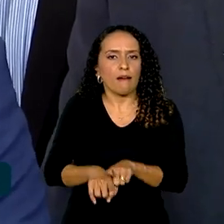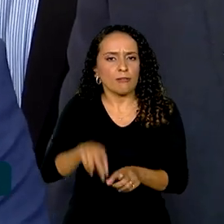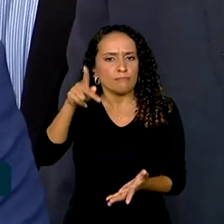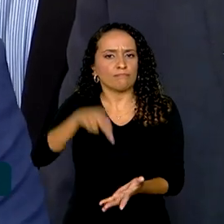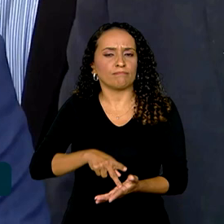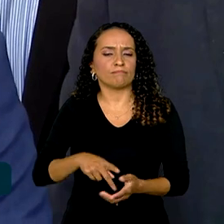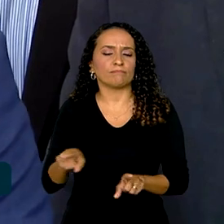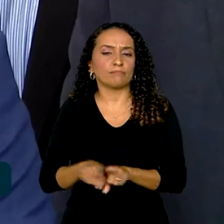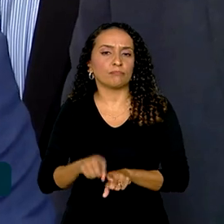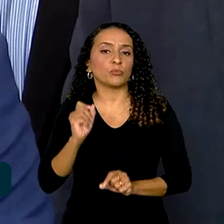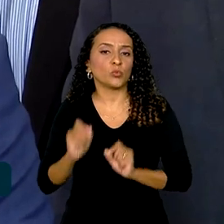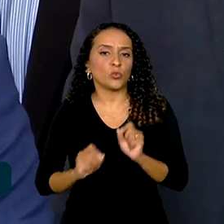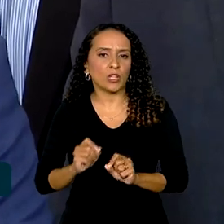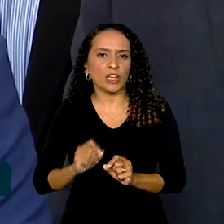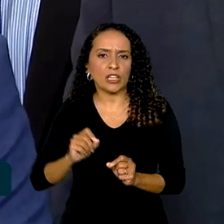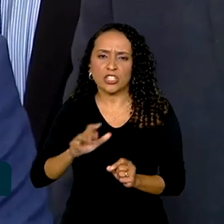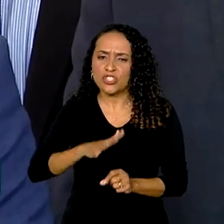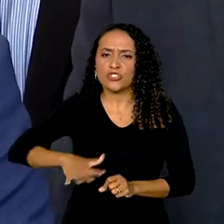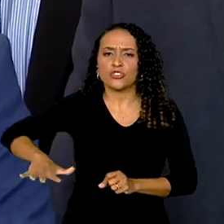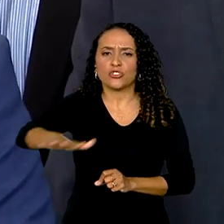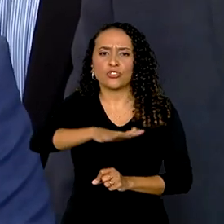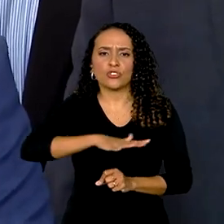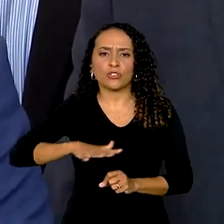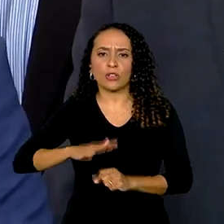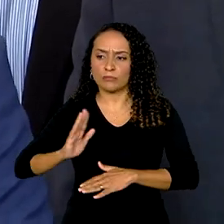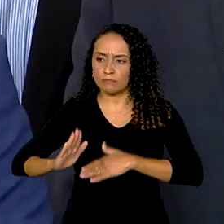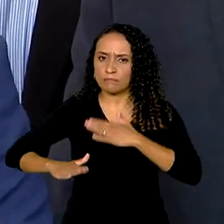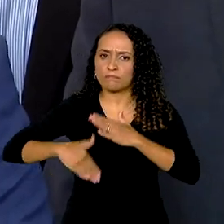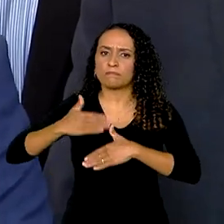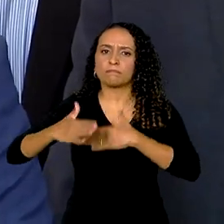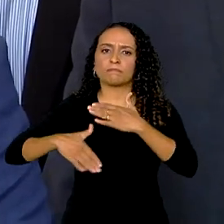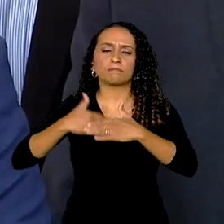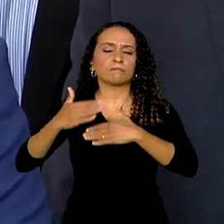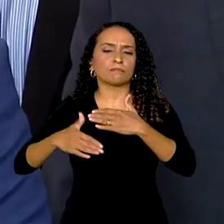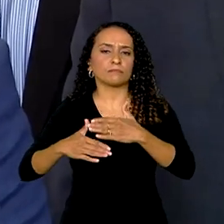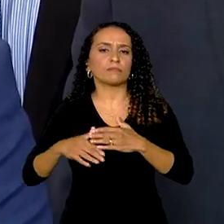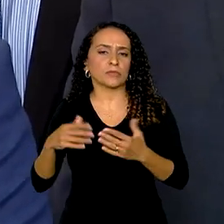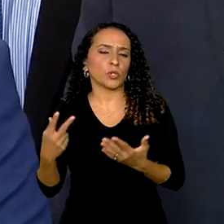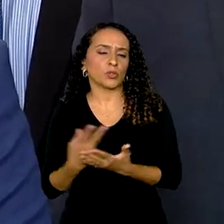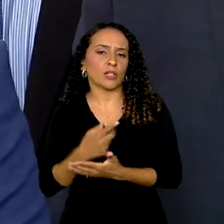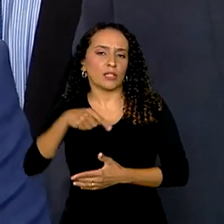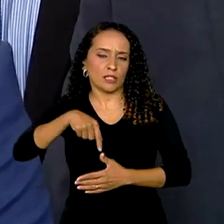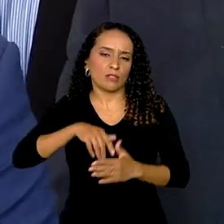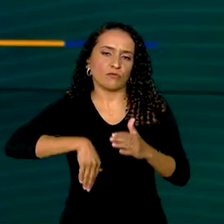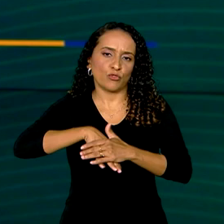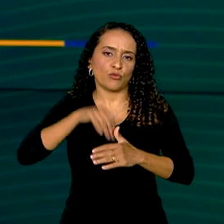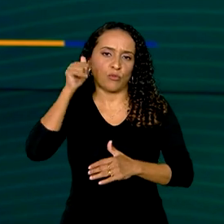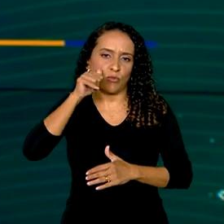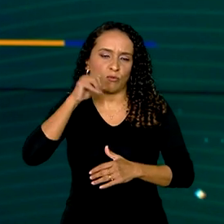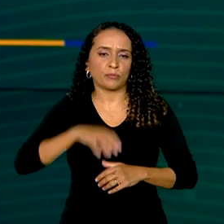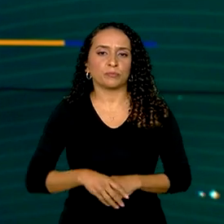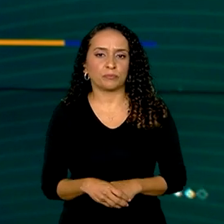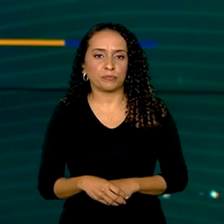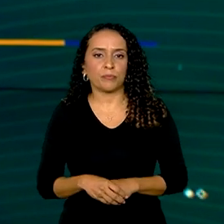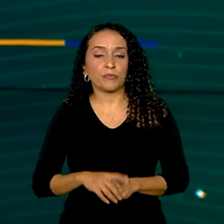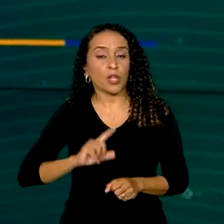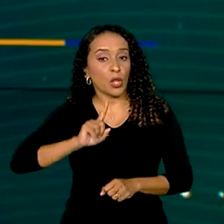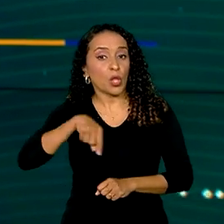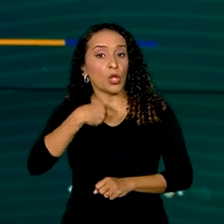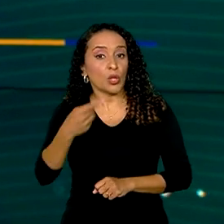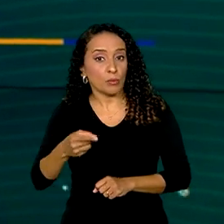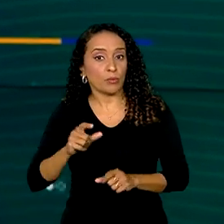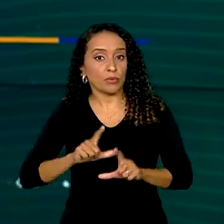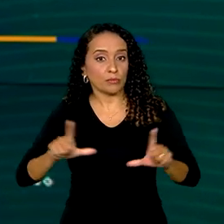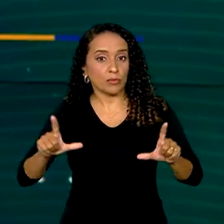uma forma geral esse crescimento que tem acontecido no futebol feminino. No próximo